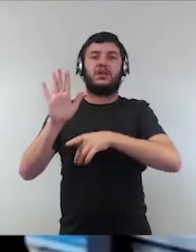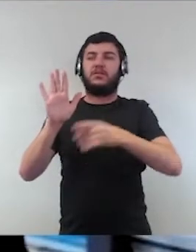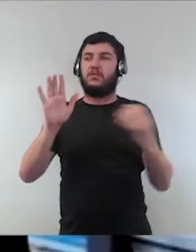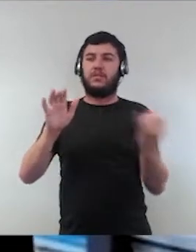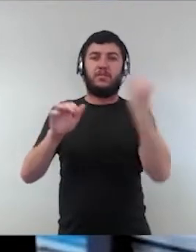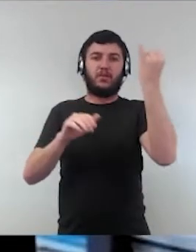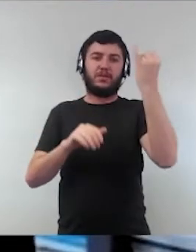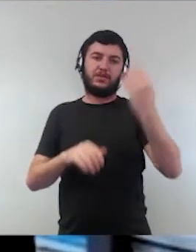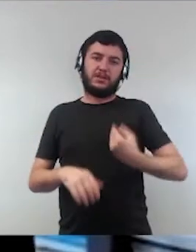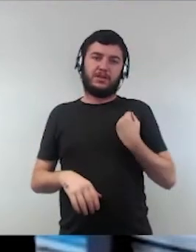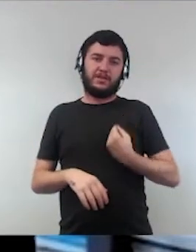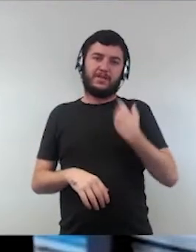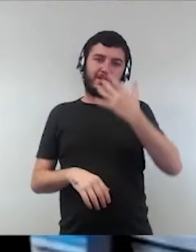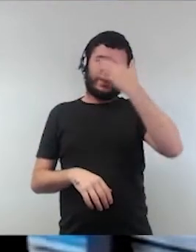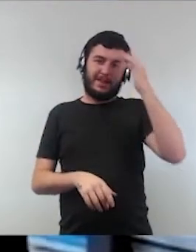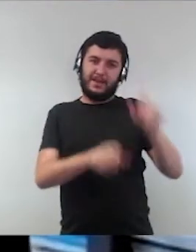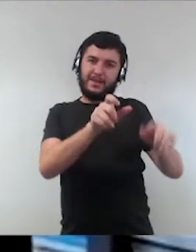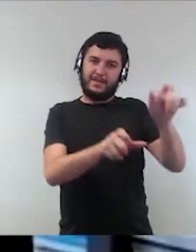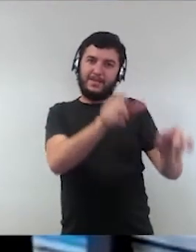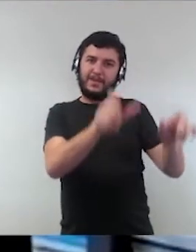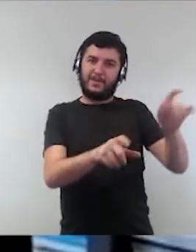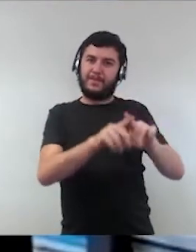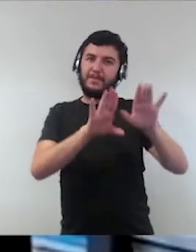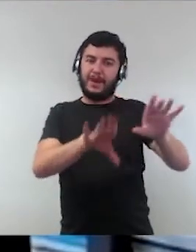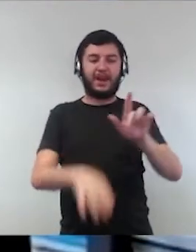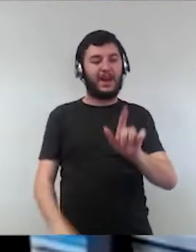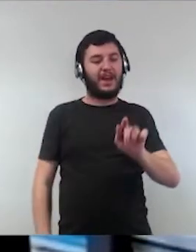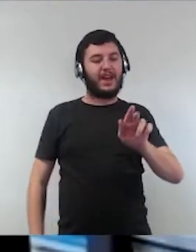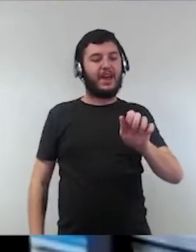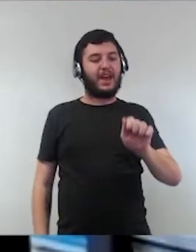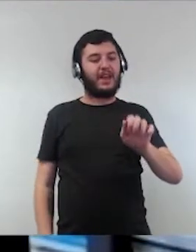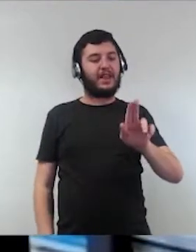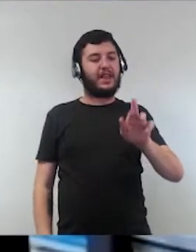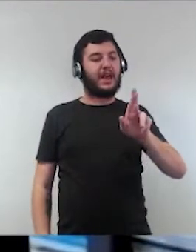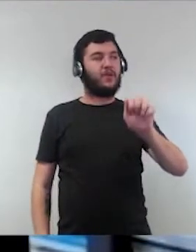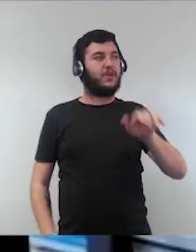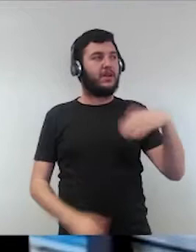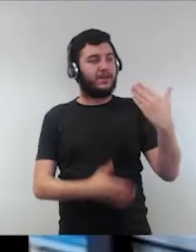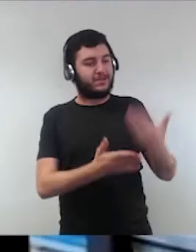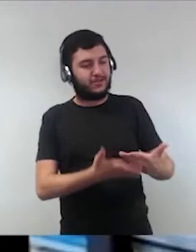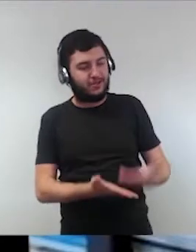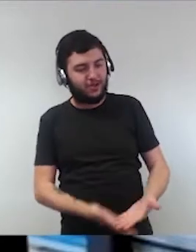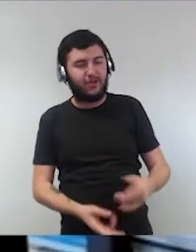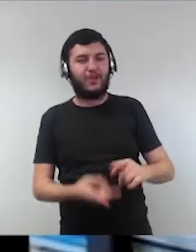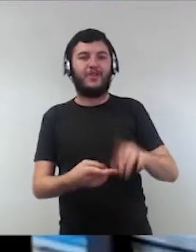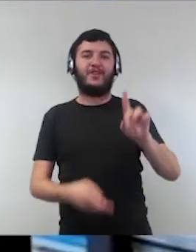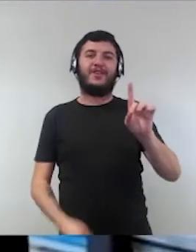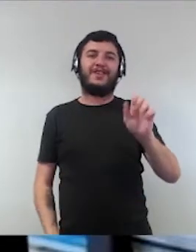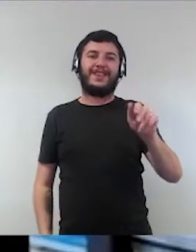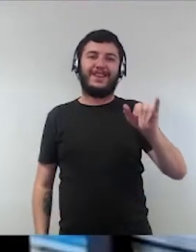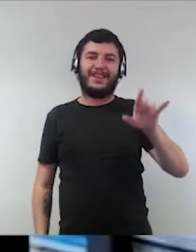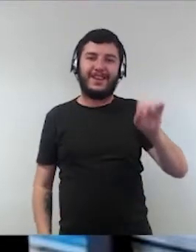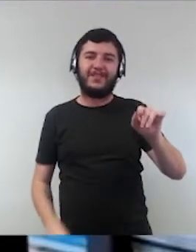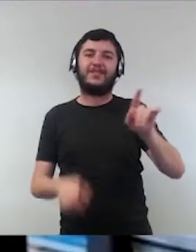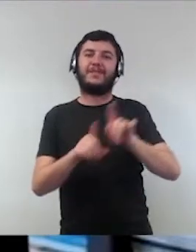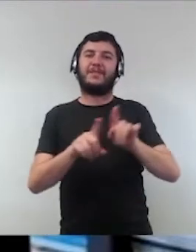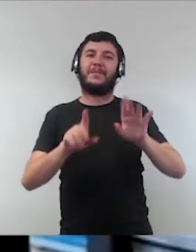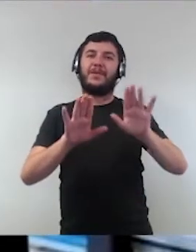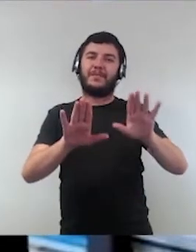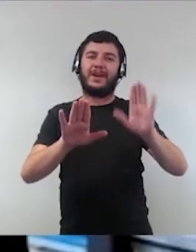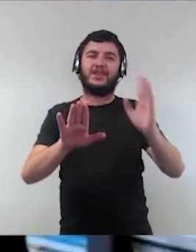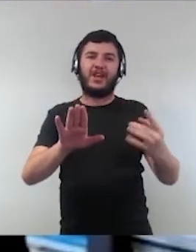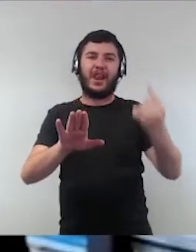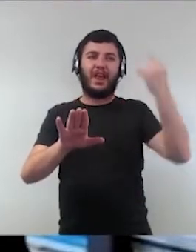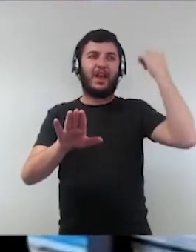A Laura já explorou isso, o Danilo também, mas desde a década de 90, no STJ, há vários julgados, o ministro Rui